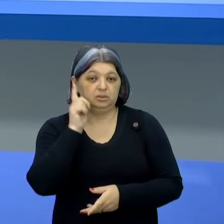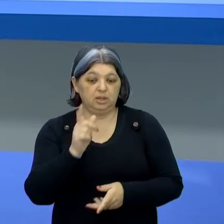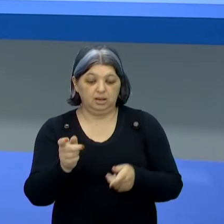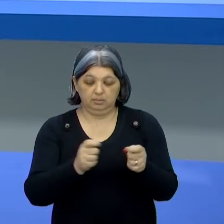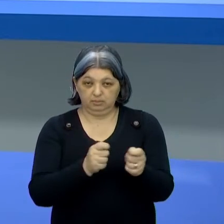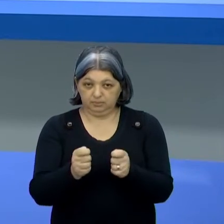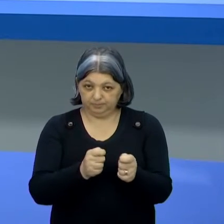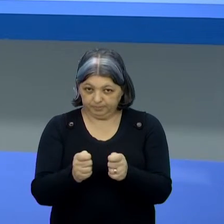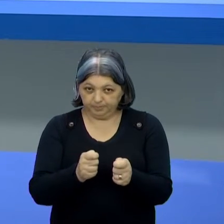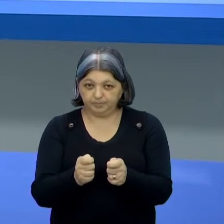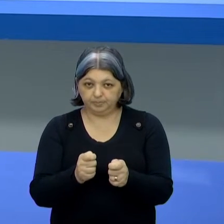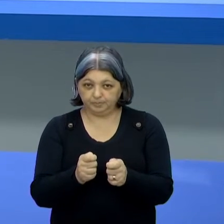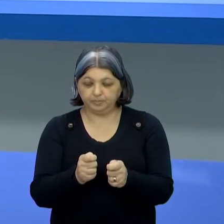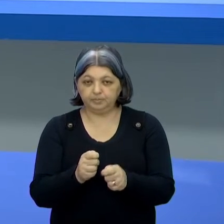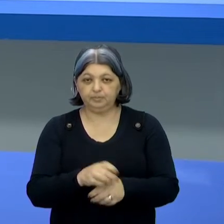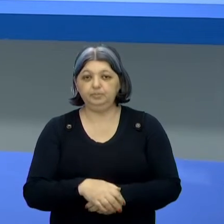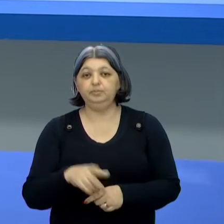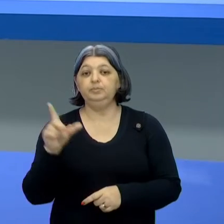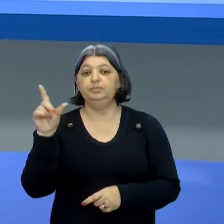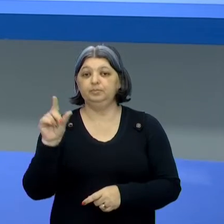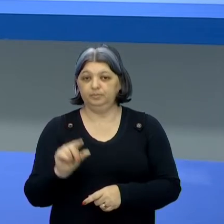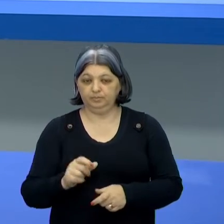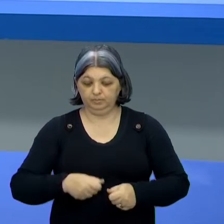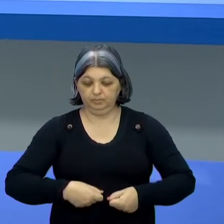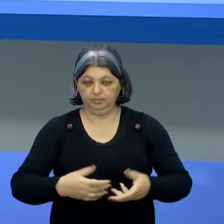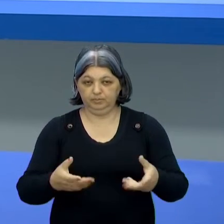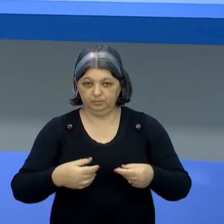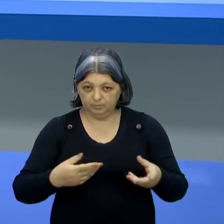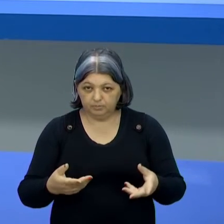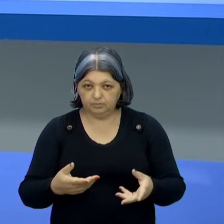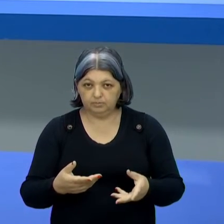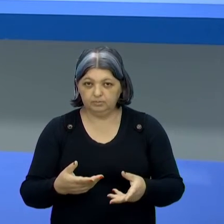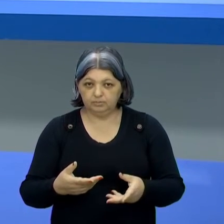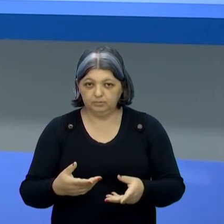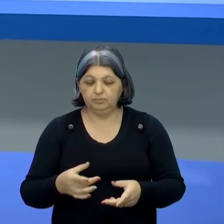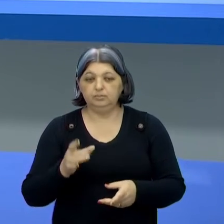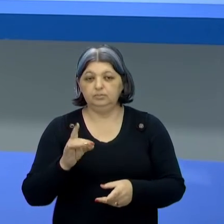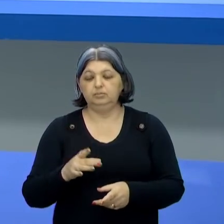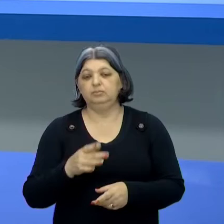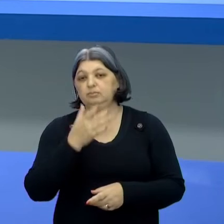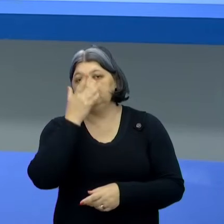economizar, essa redução de custos acaba chegando para o consumidor